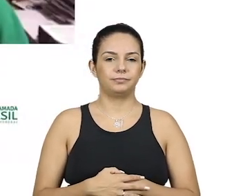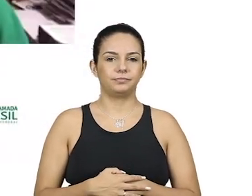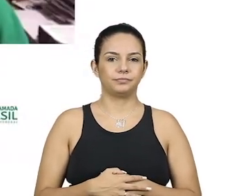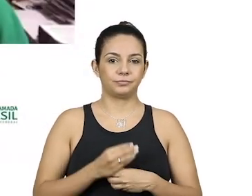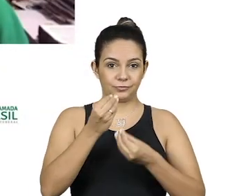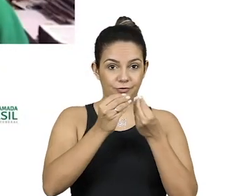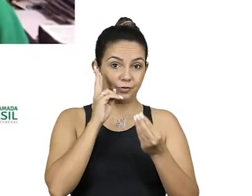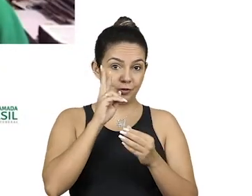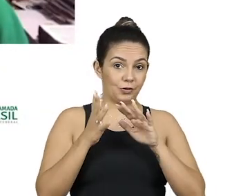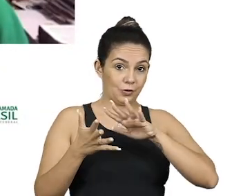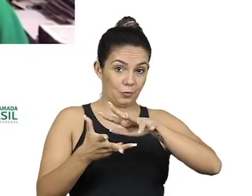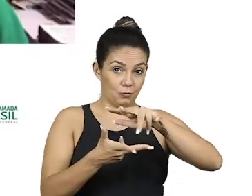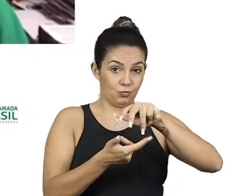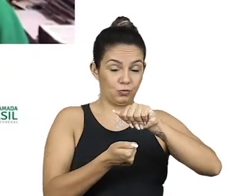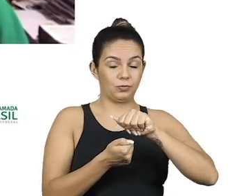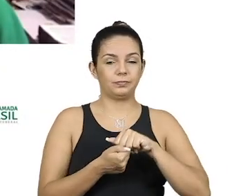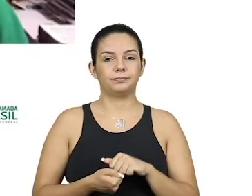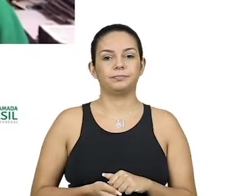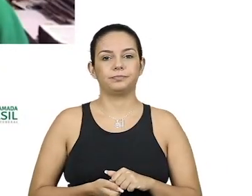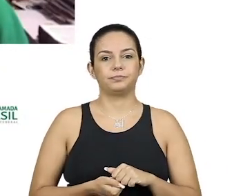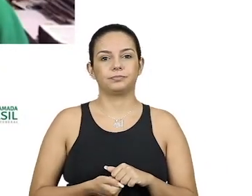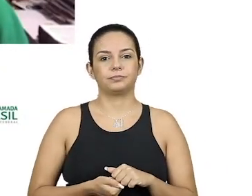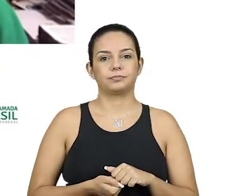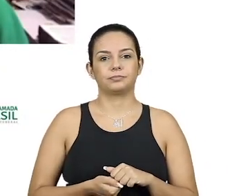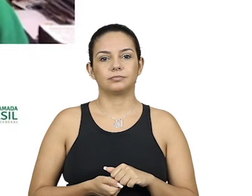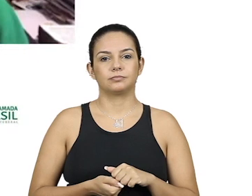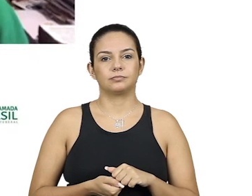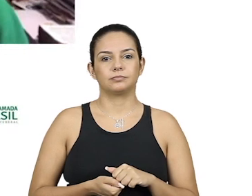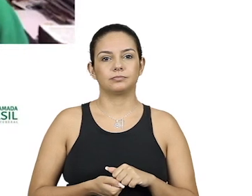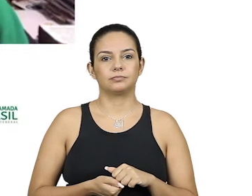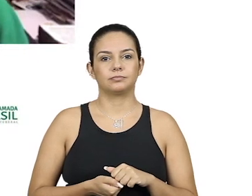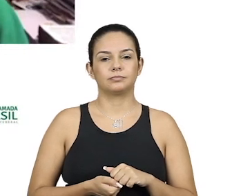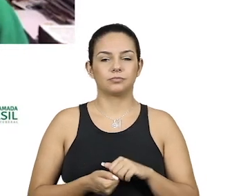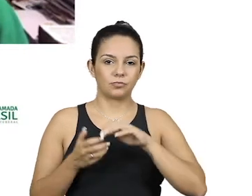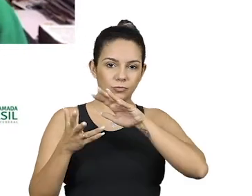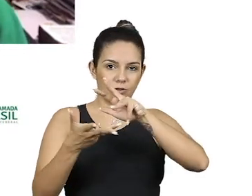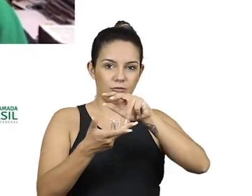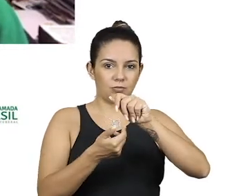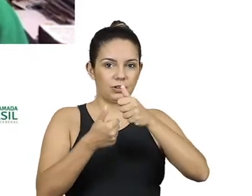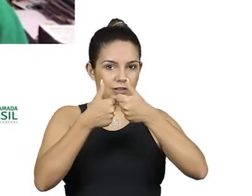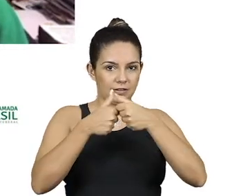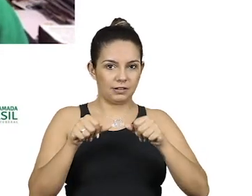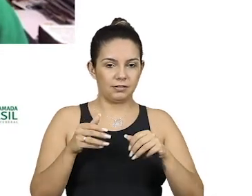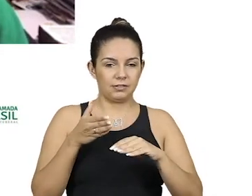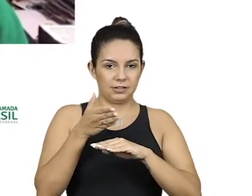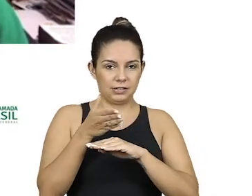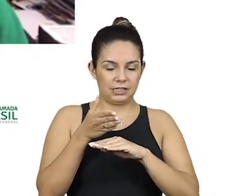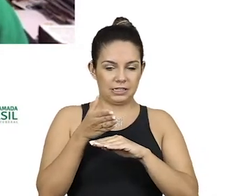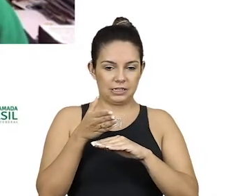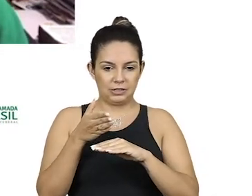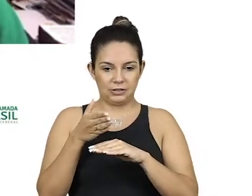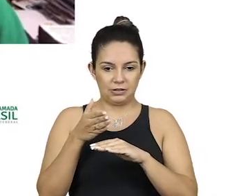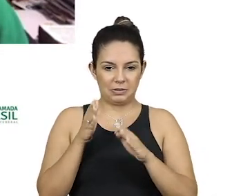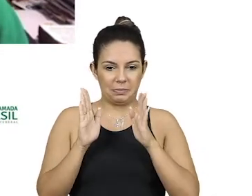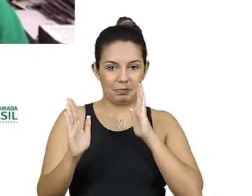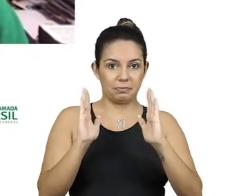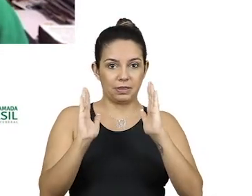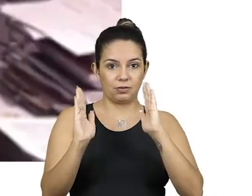Como eu vejo o mundo? Olha, o mundo está atravessando um